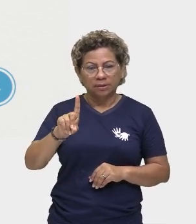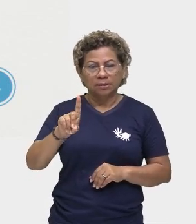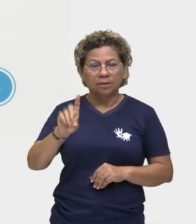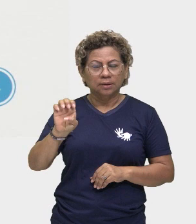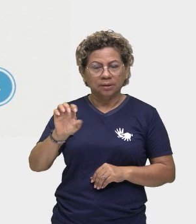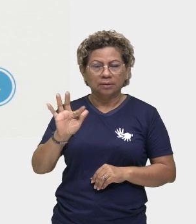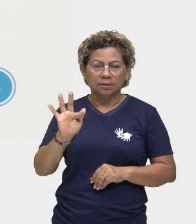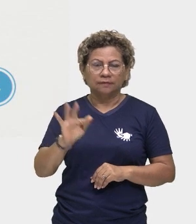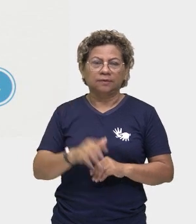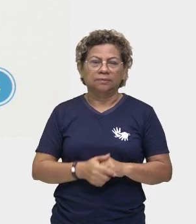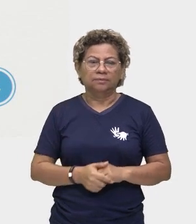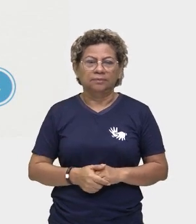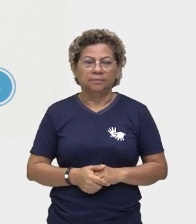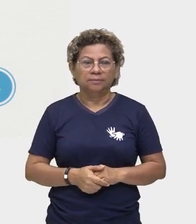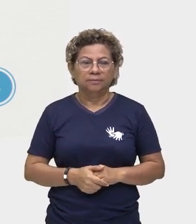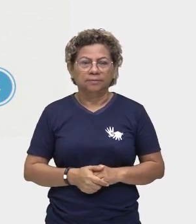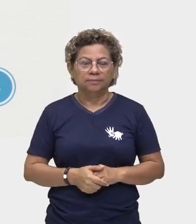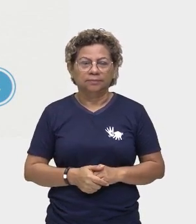F.